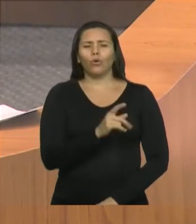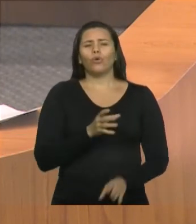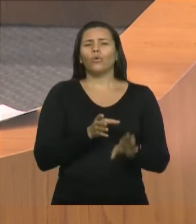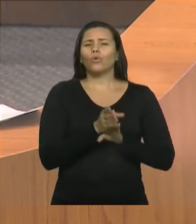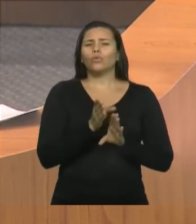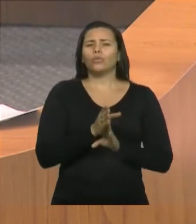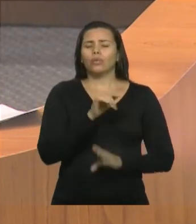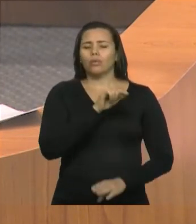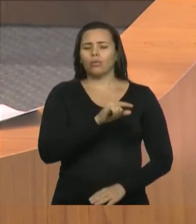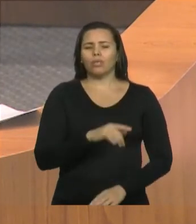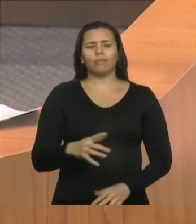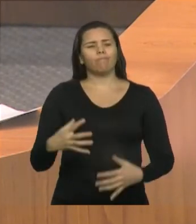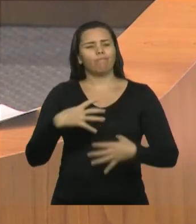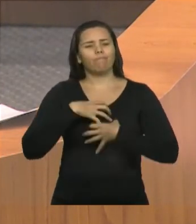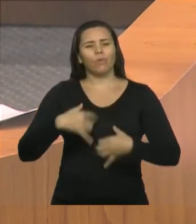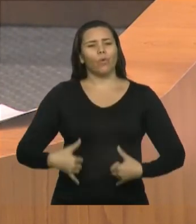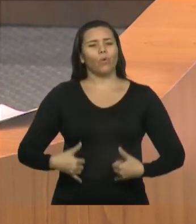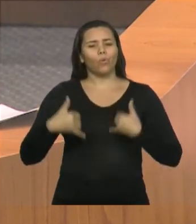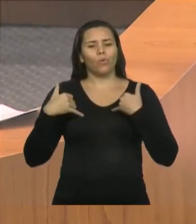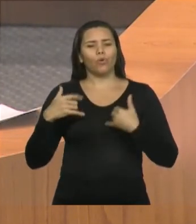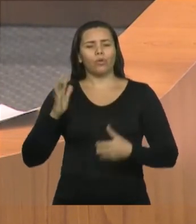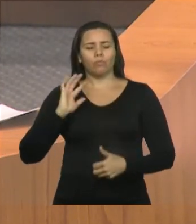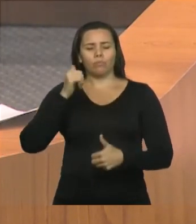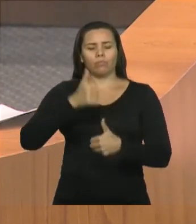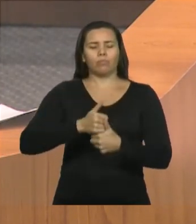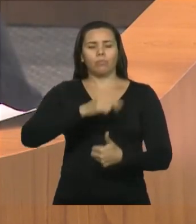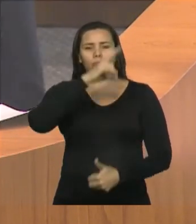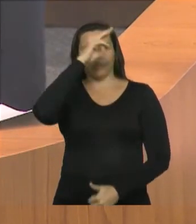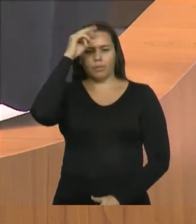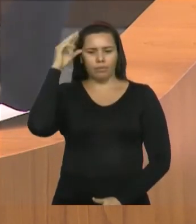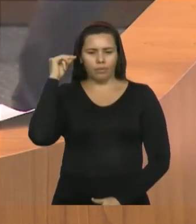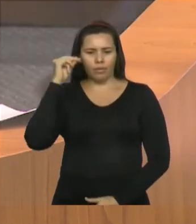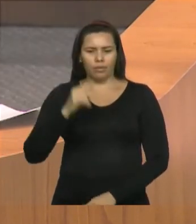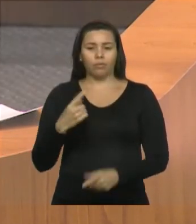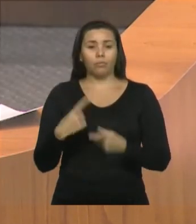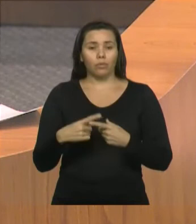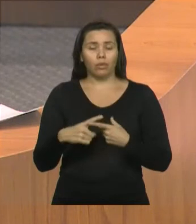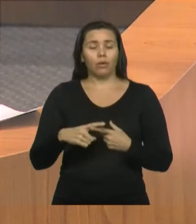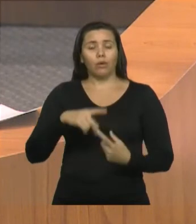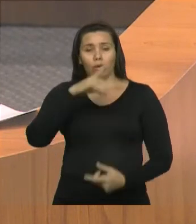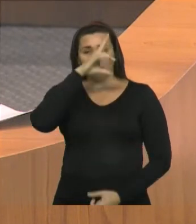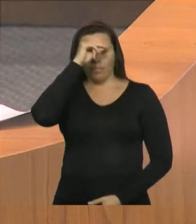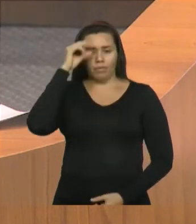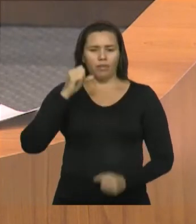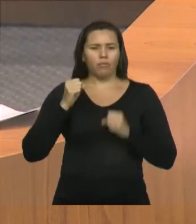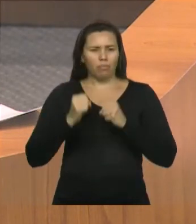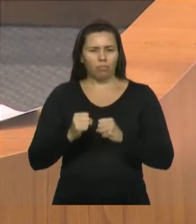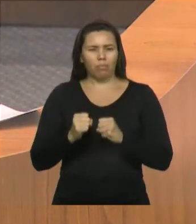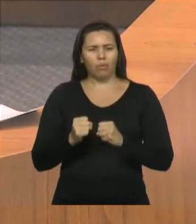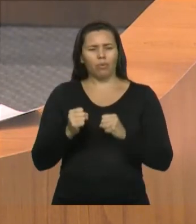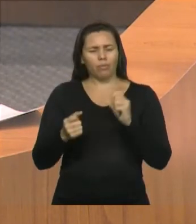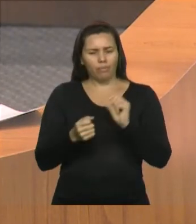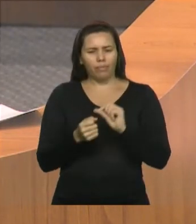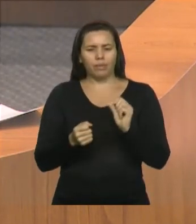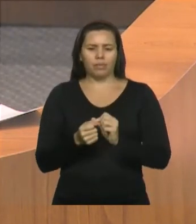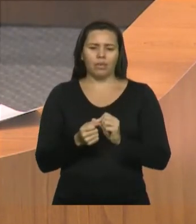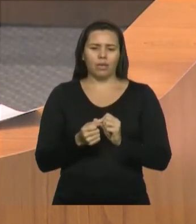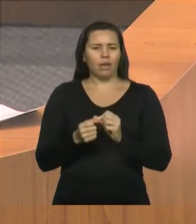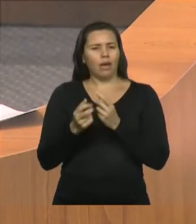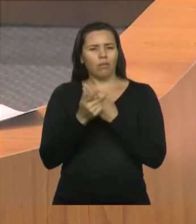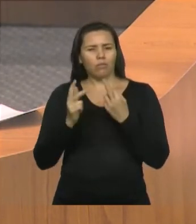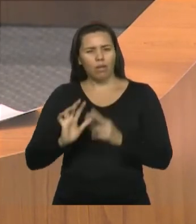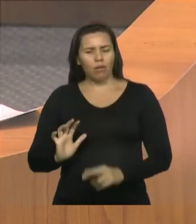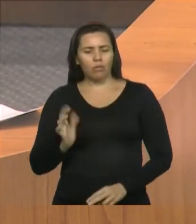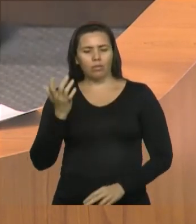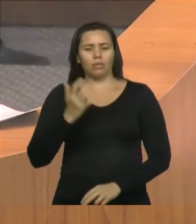prefeito, segundo ele, porque o prefeito tem o poder da execução, de fazer. O